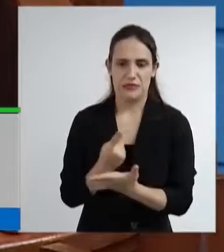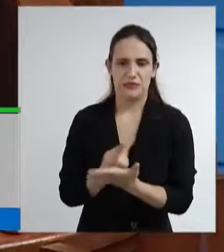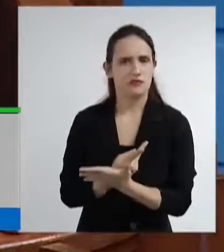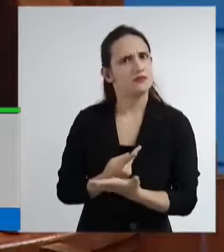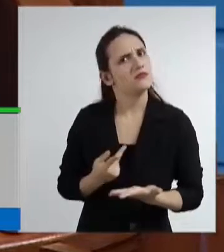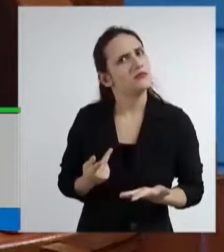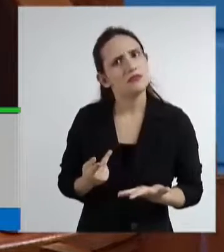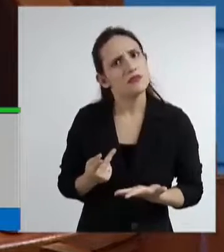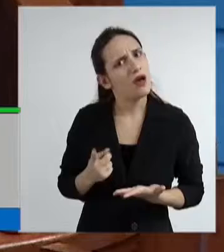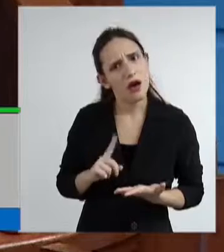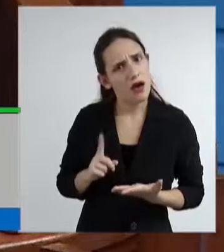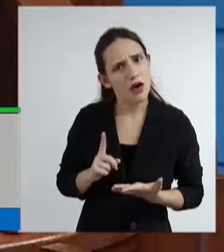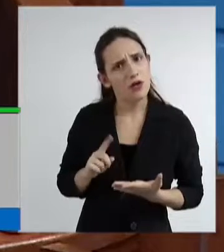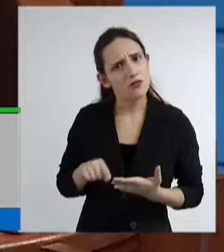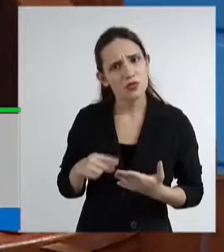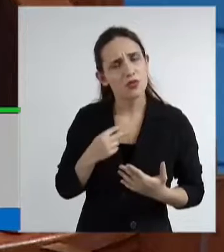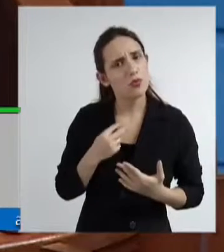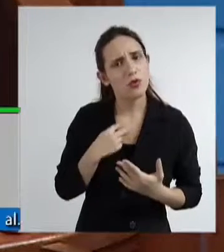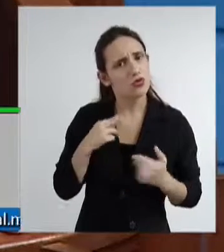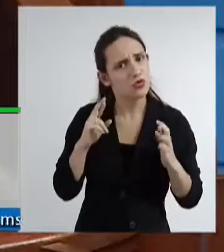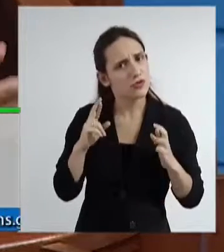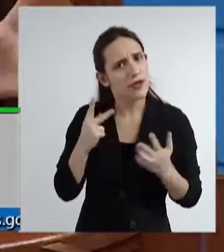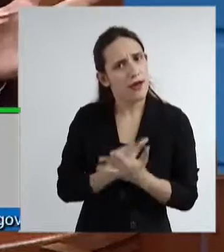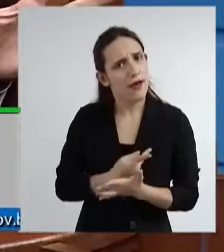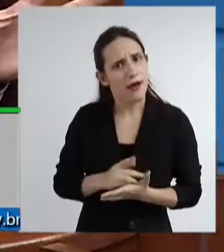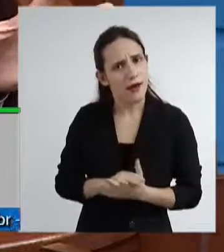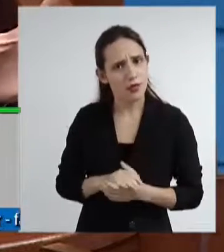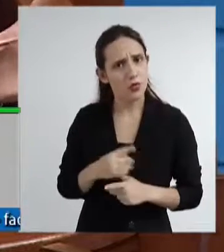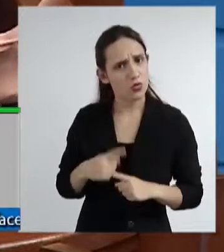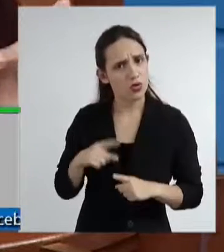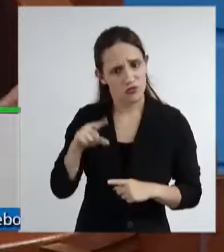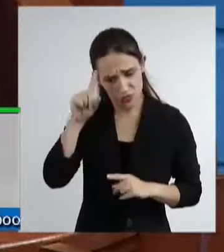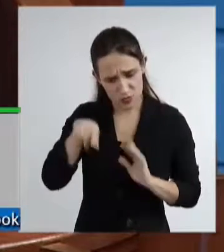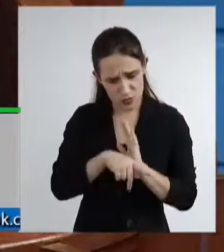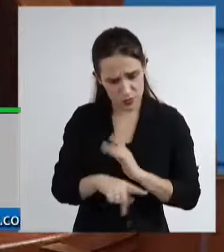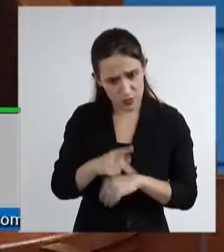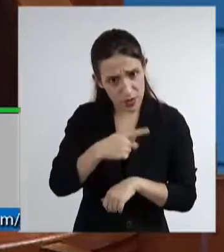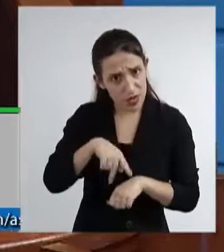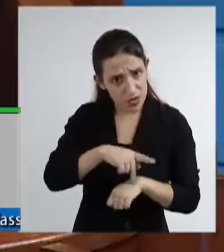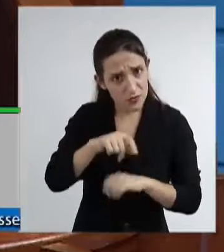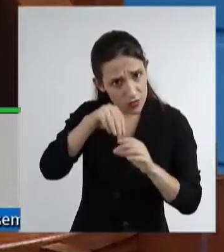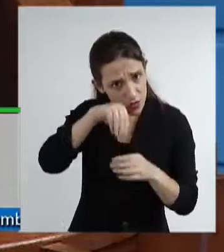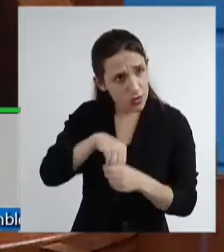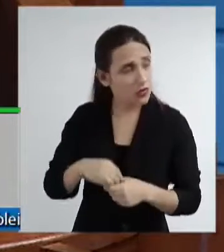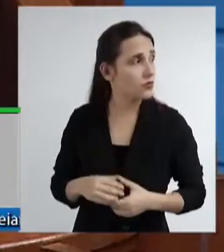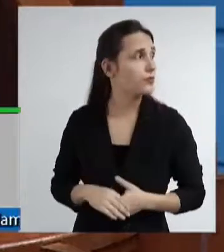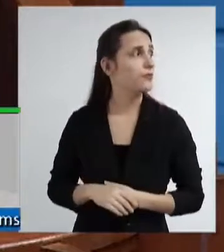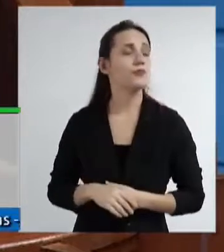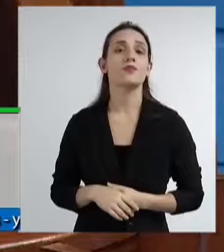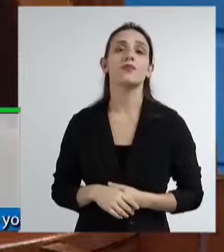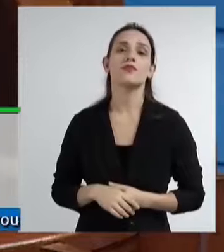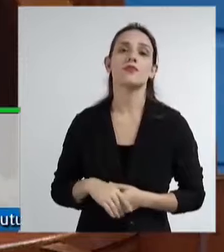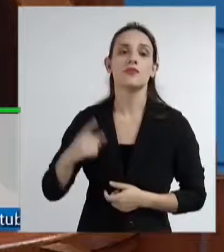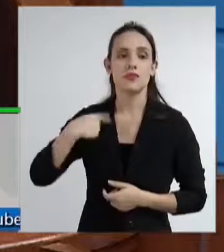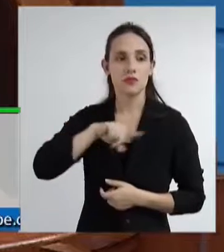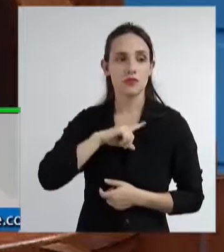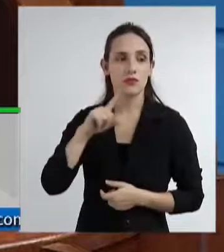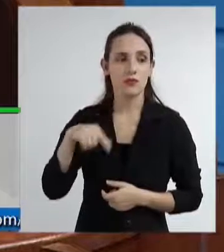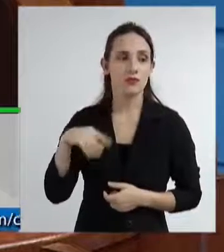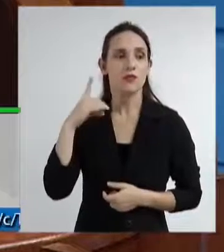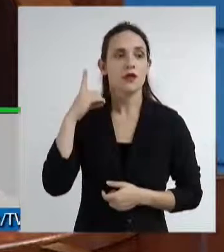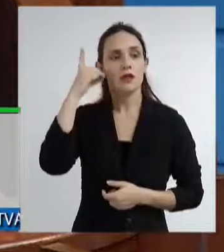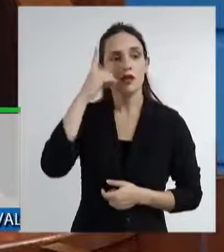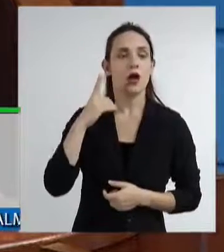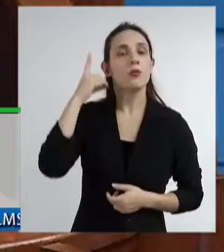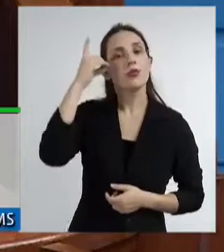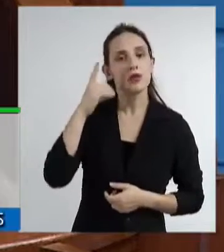errado, sendo que está torcendo contra si próprio. Porque nós somos o país, nós somos a nação. Nós somos deputados